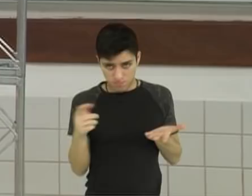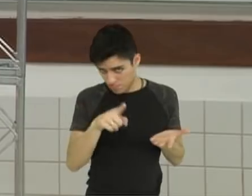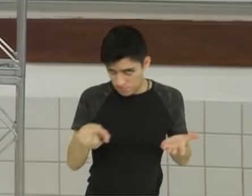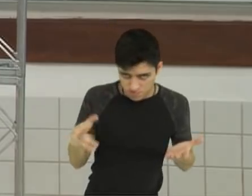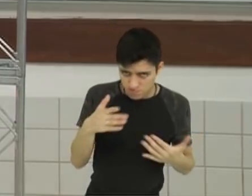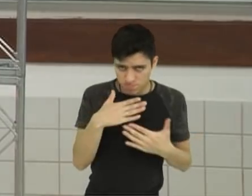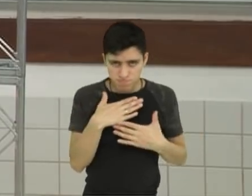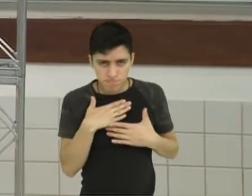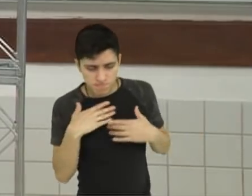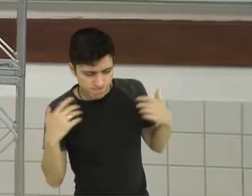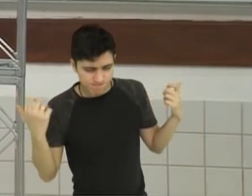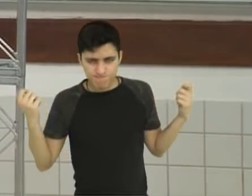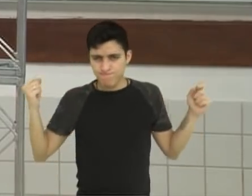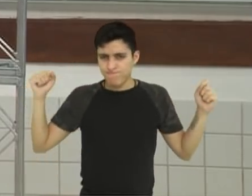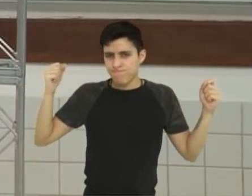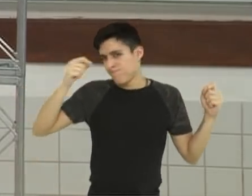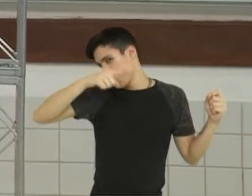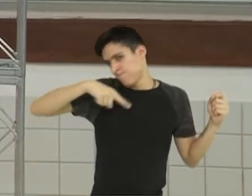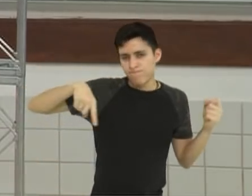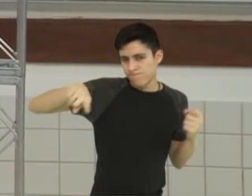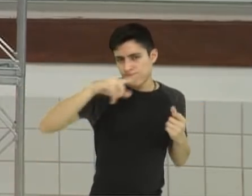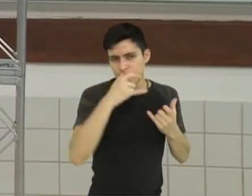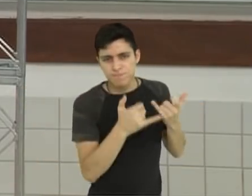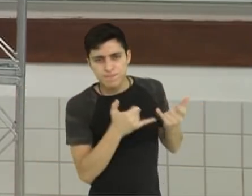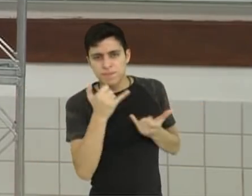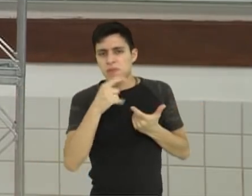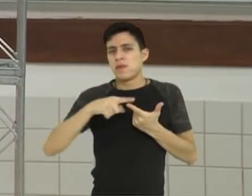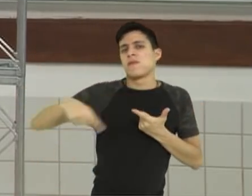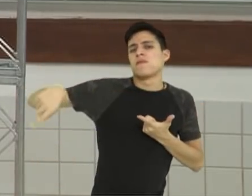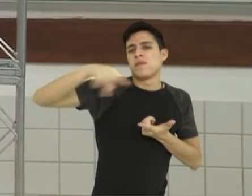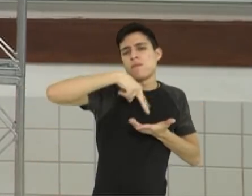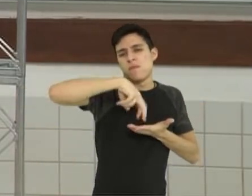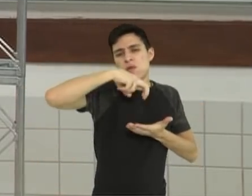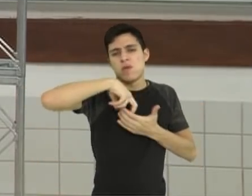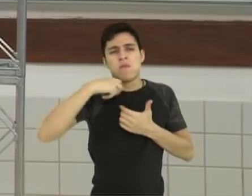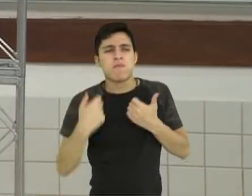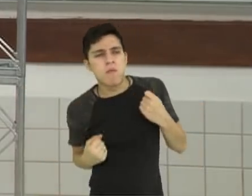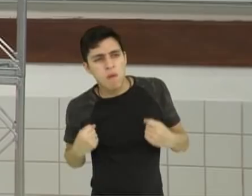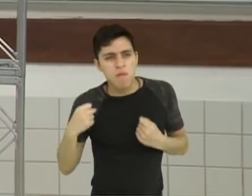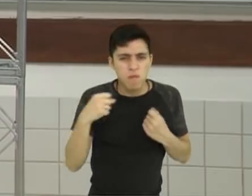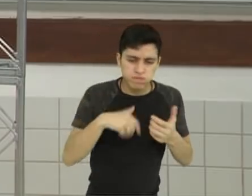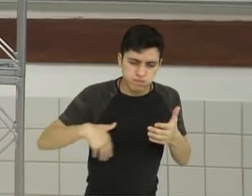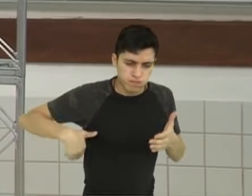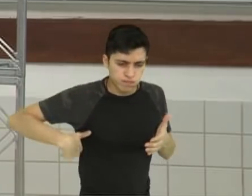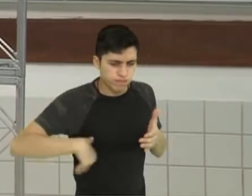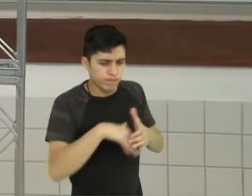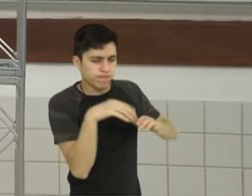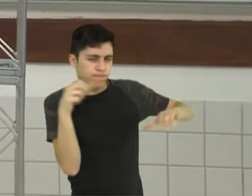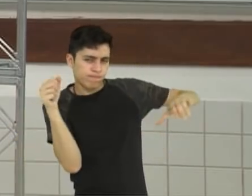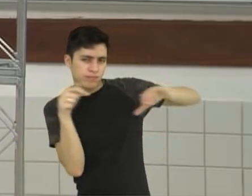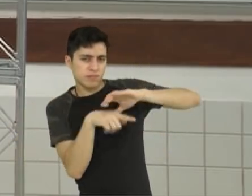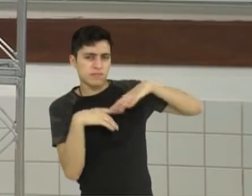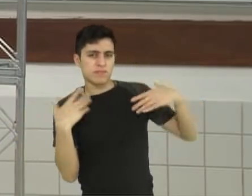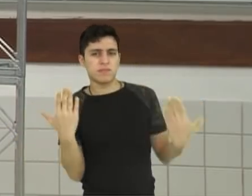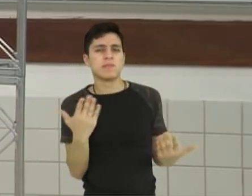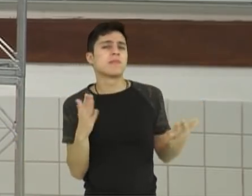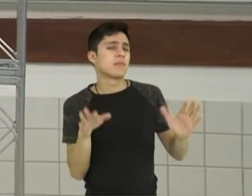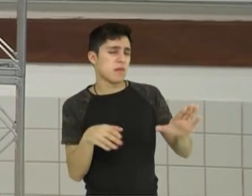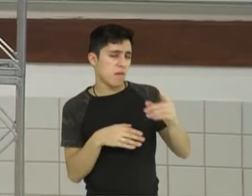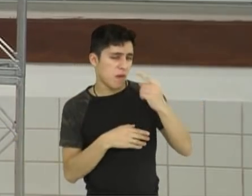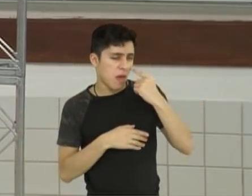fazer atividade física? Você brinca, você pula, você corre, joga bola? Quais sistemas que eu apresentei até